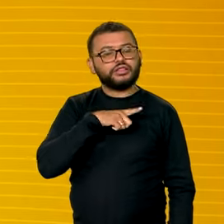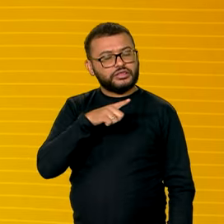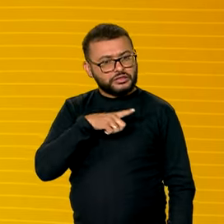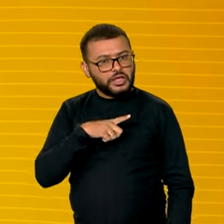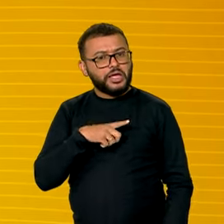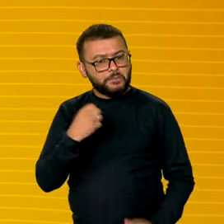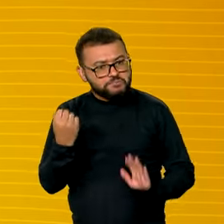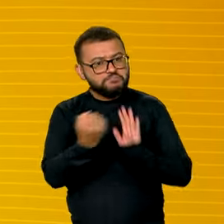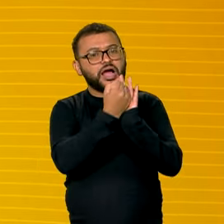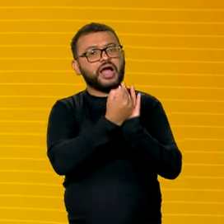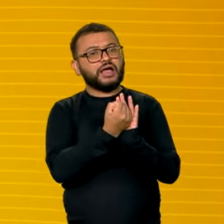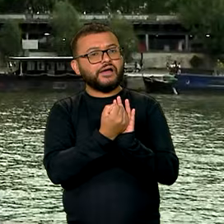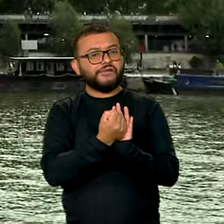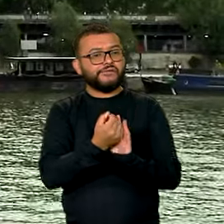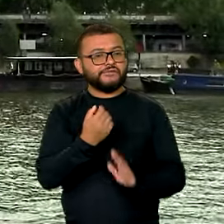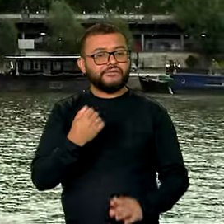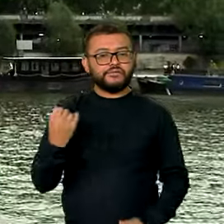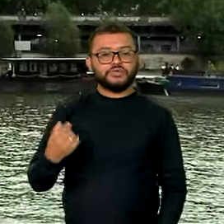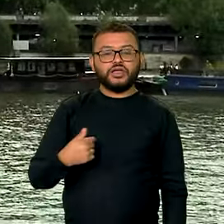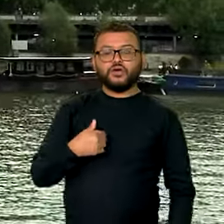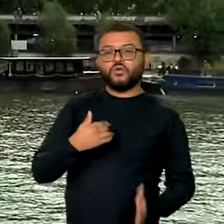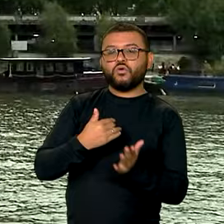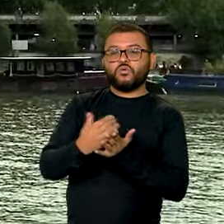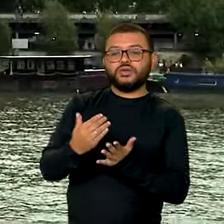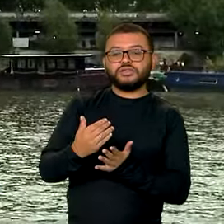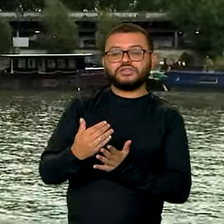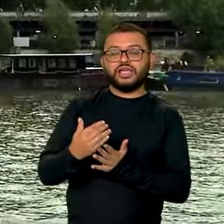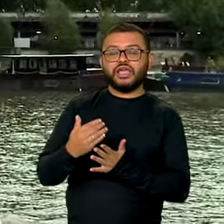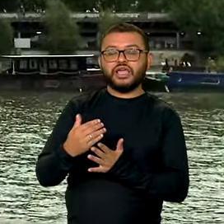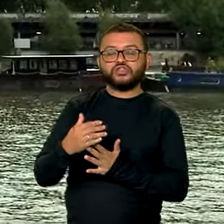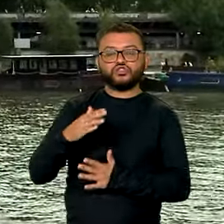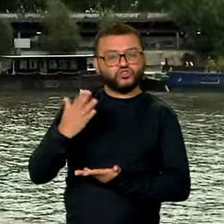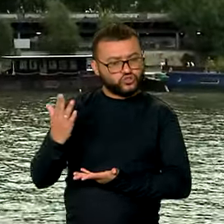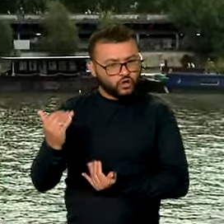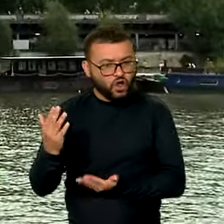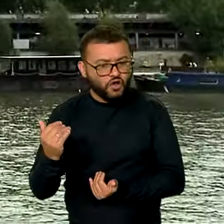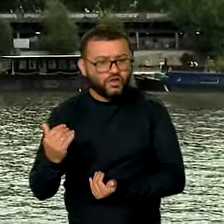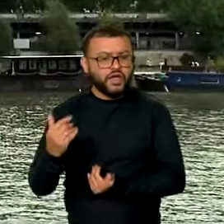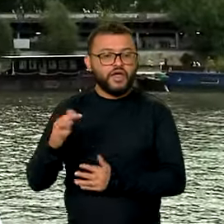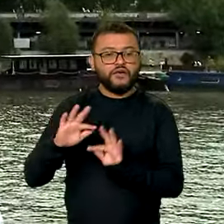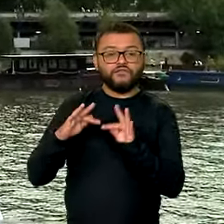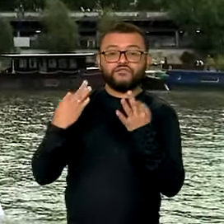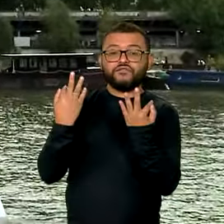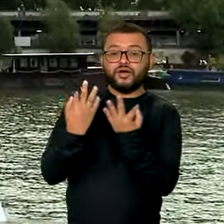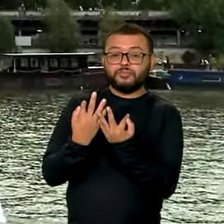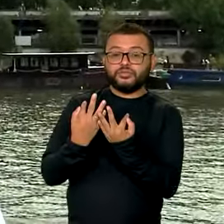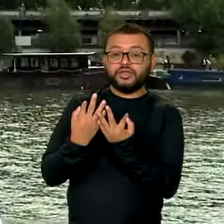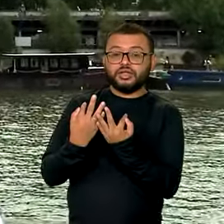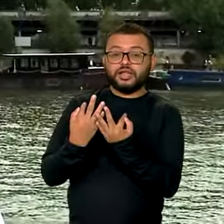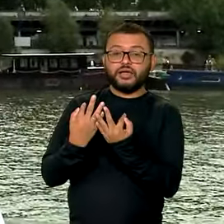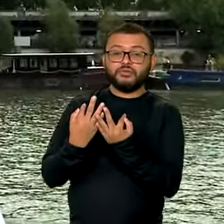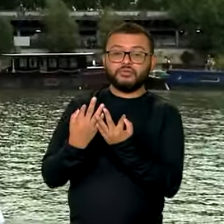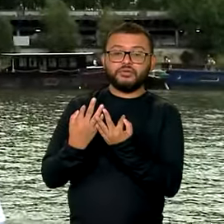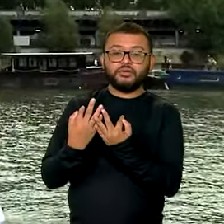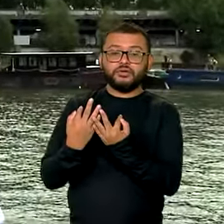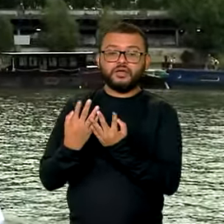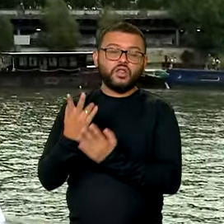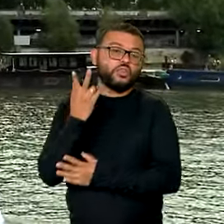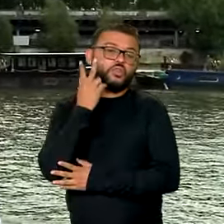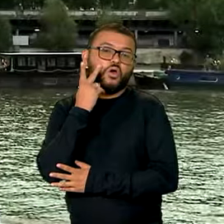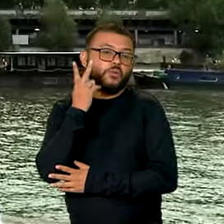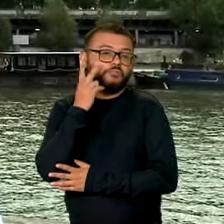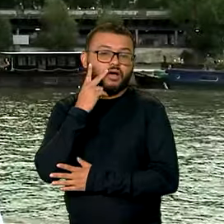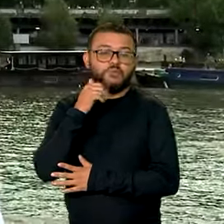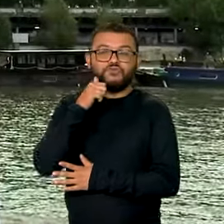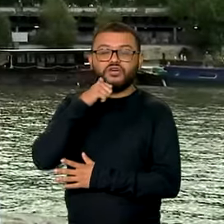títulos importantes na carreira. Eu comecei a surfar bem novo e minha família é inteira do surf. Então sempre foi muito natural para mim